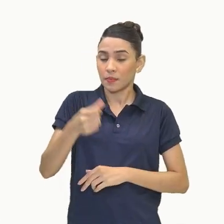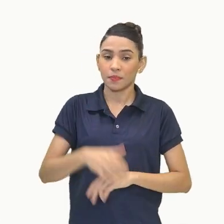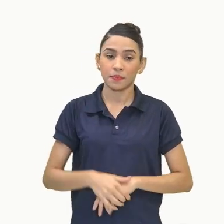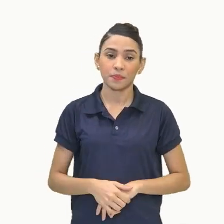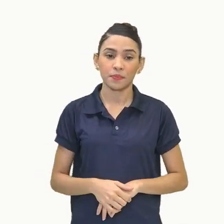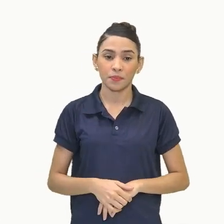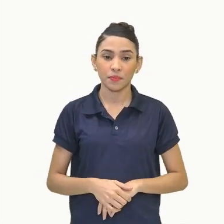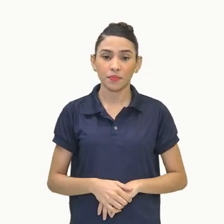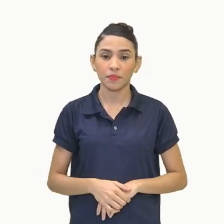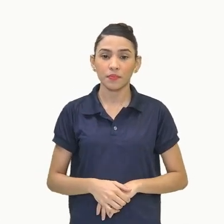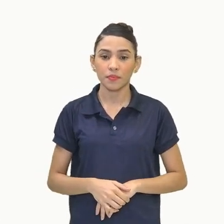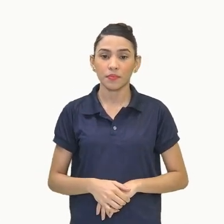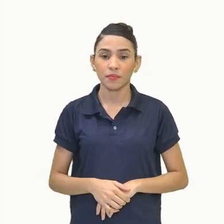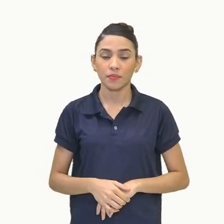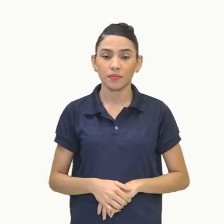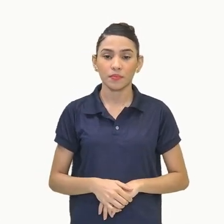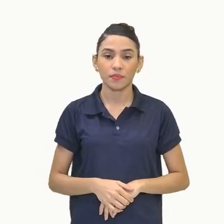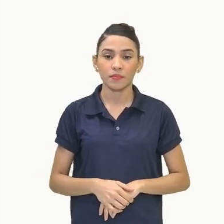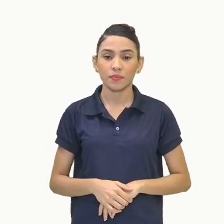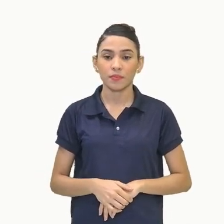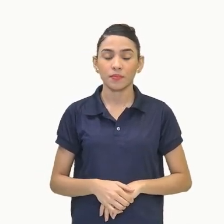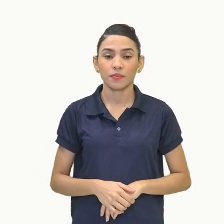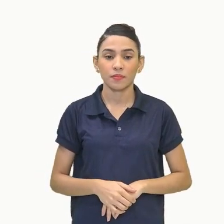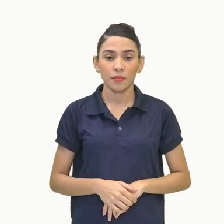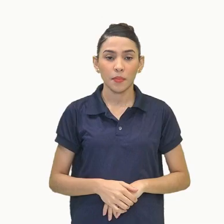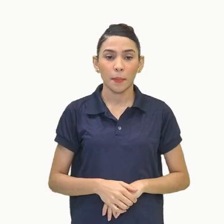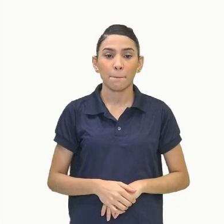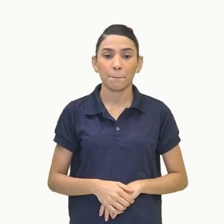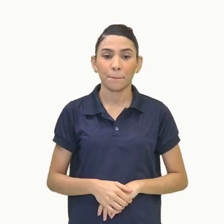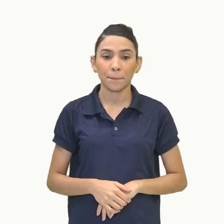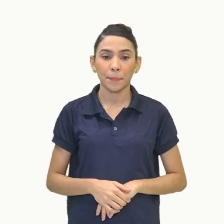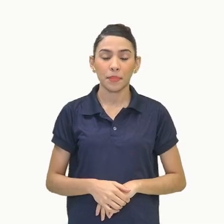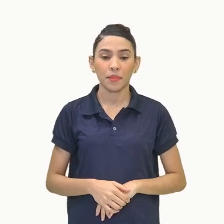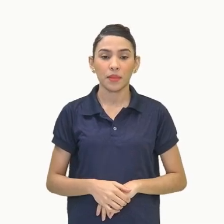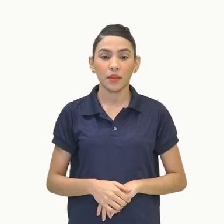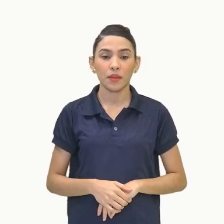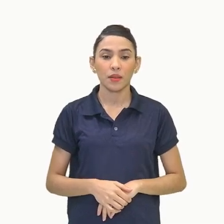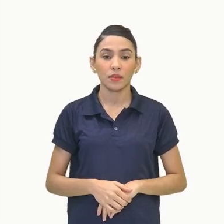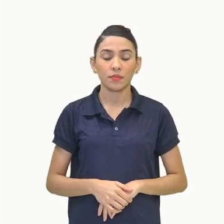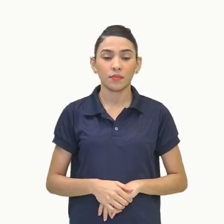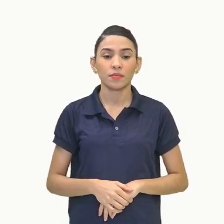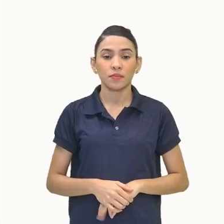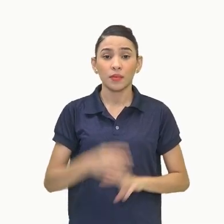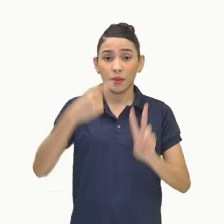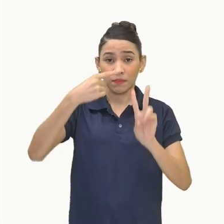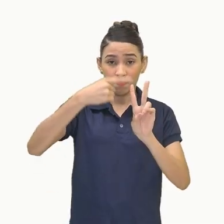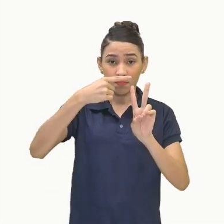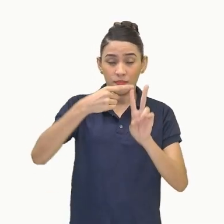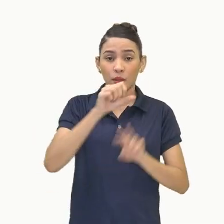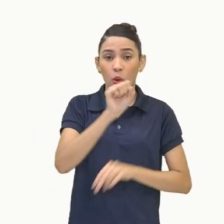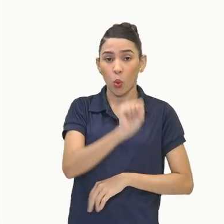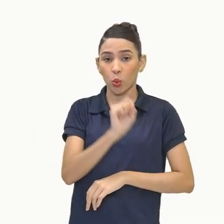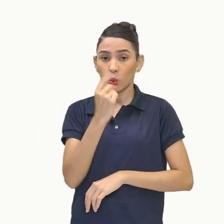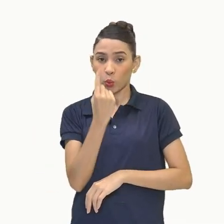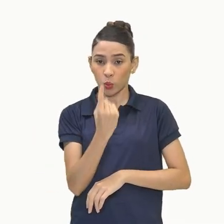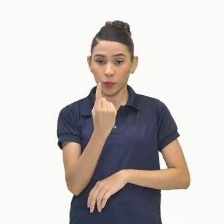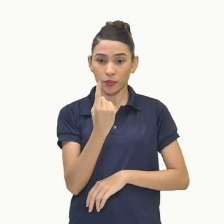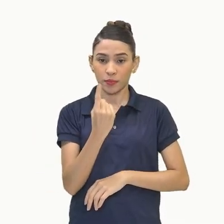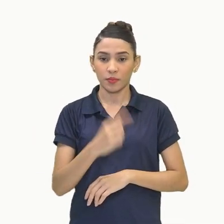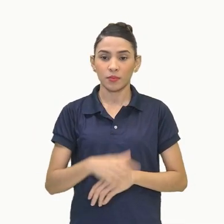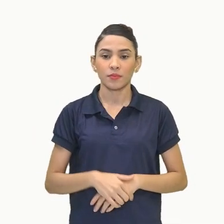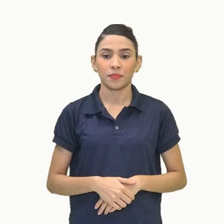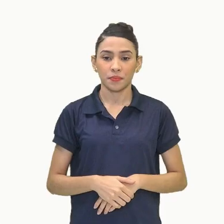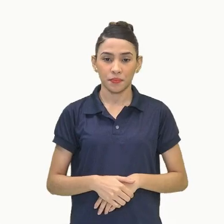que dá 36. E o C, raiz quadrada de